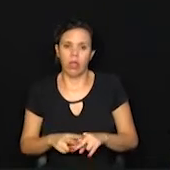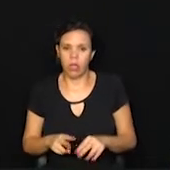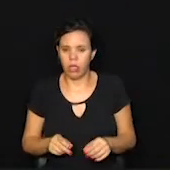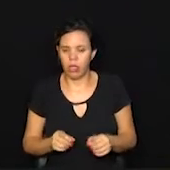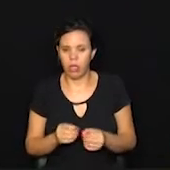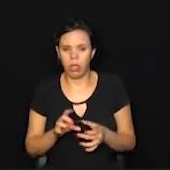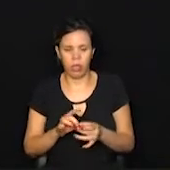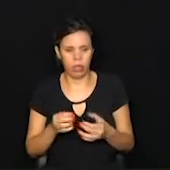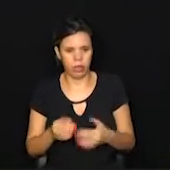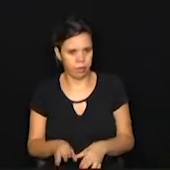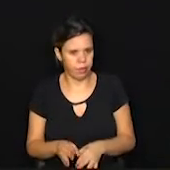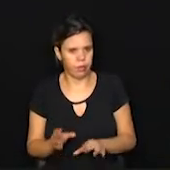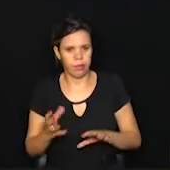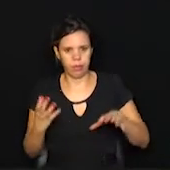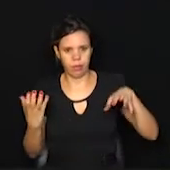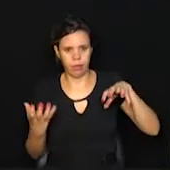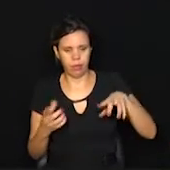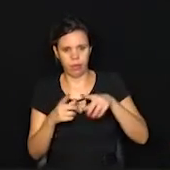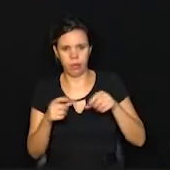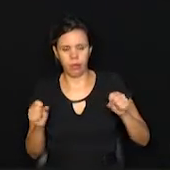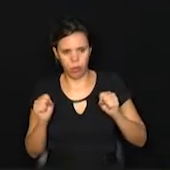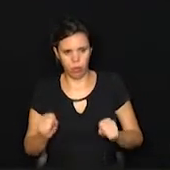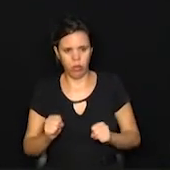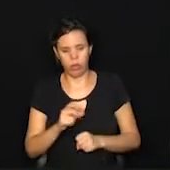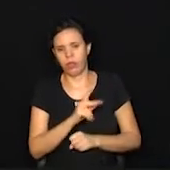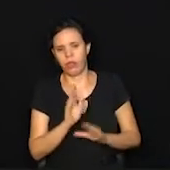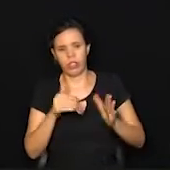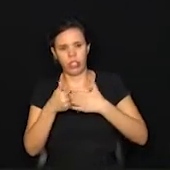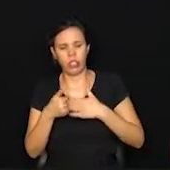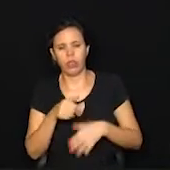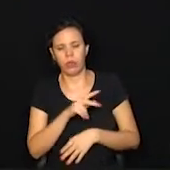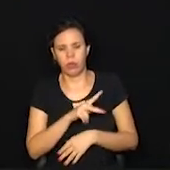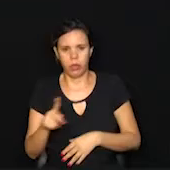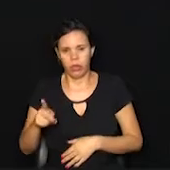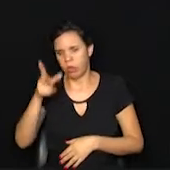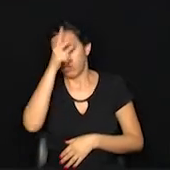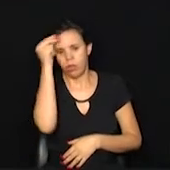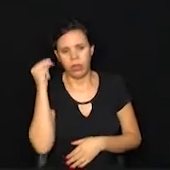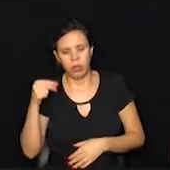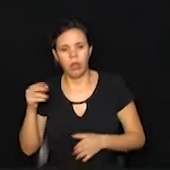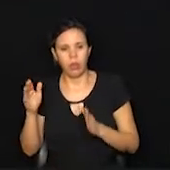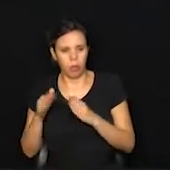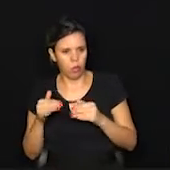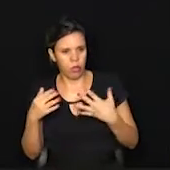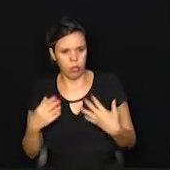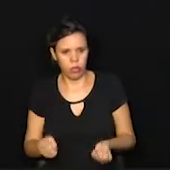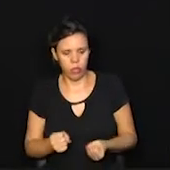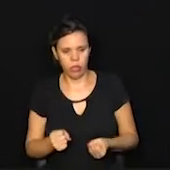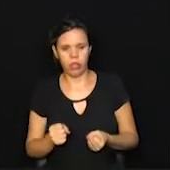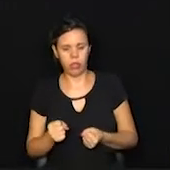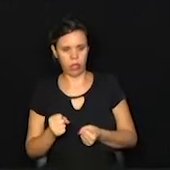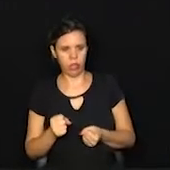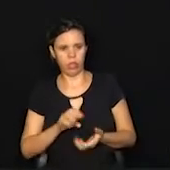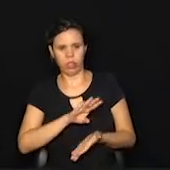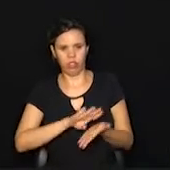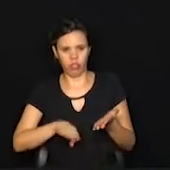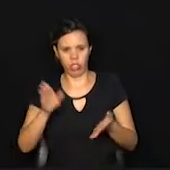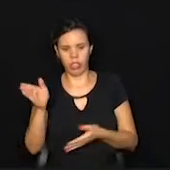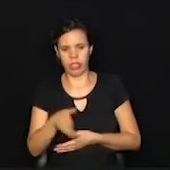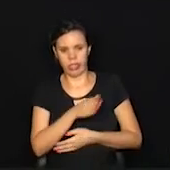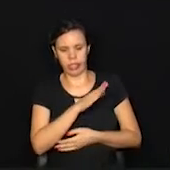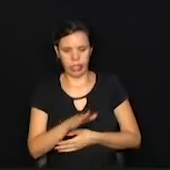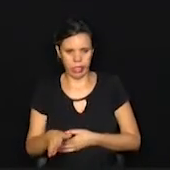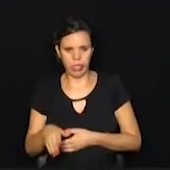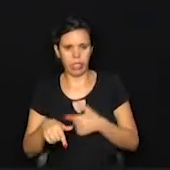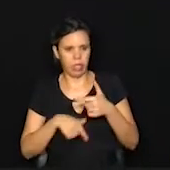determina que o congresso pode ser fechado pelo presidente da república certo permite cassar mandatos de parlamentares suspender direitos